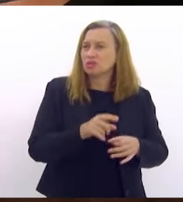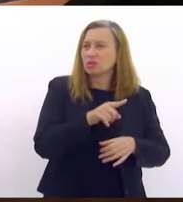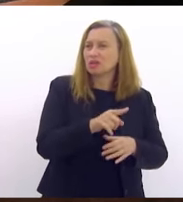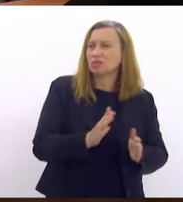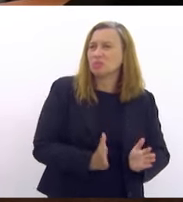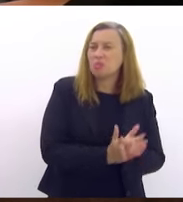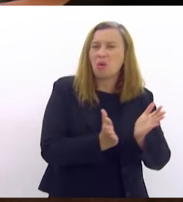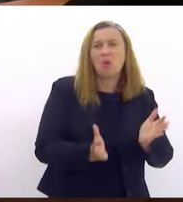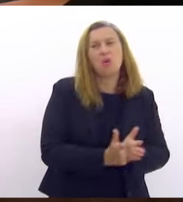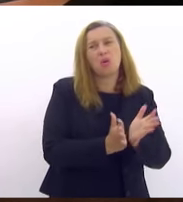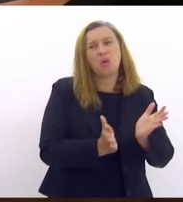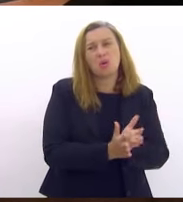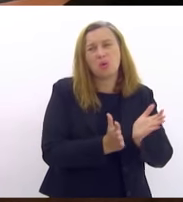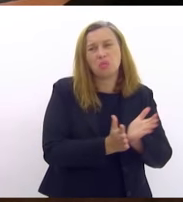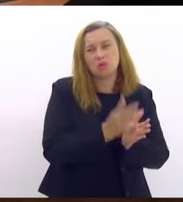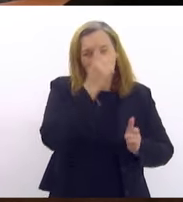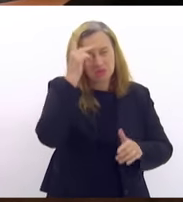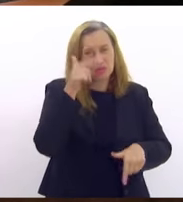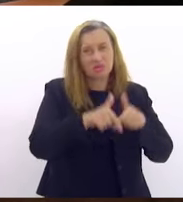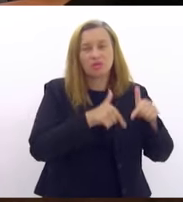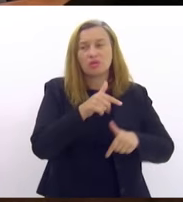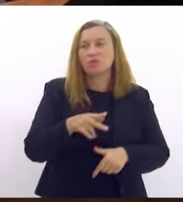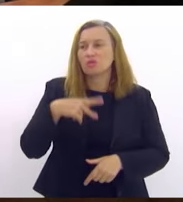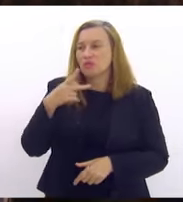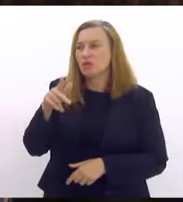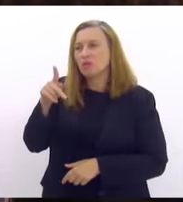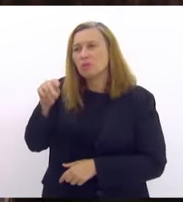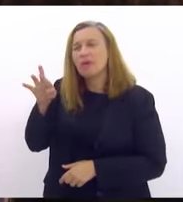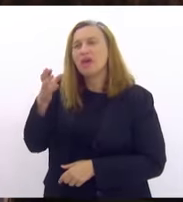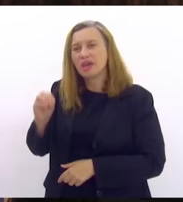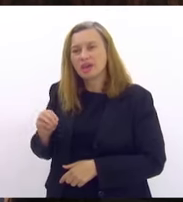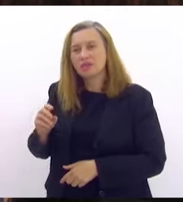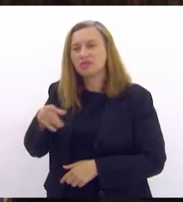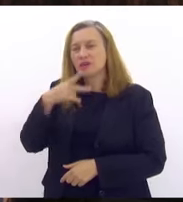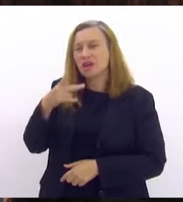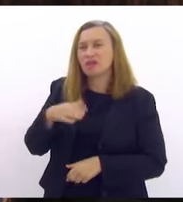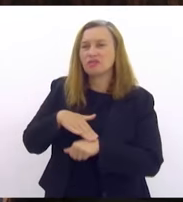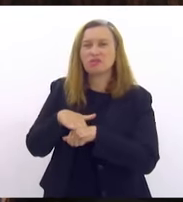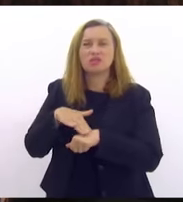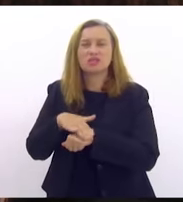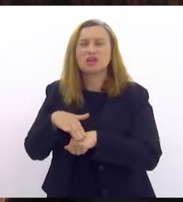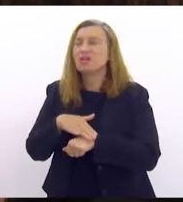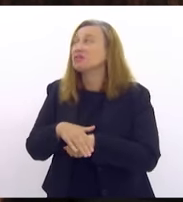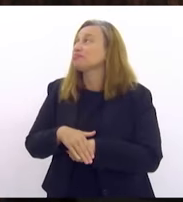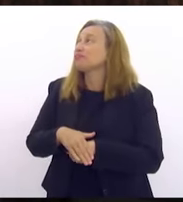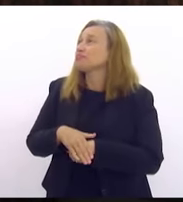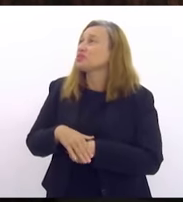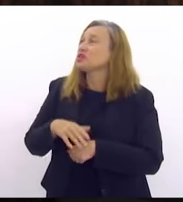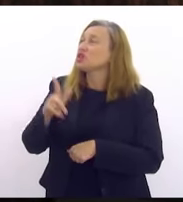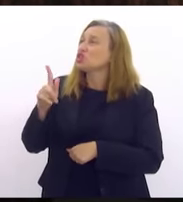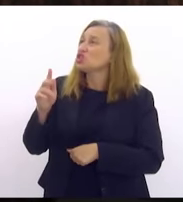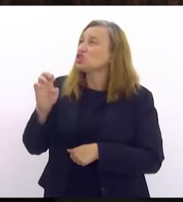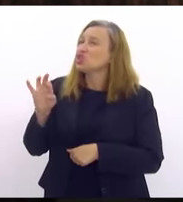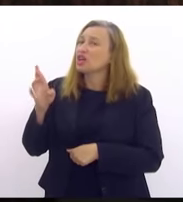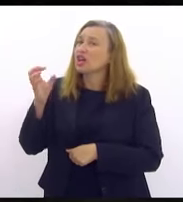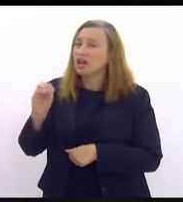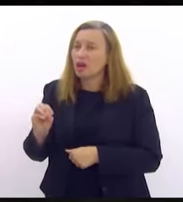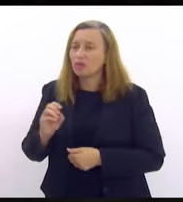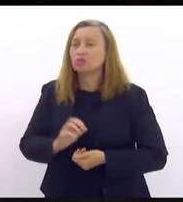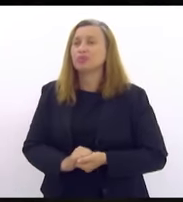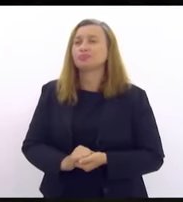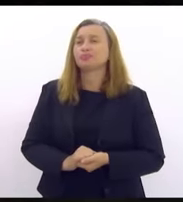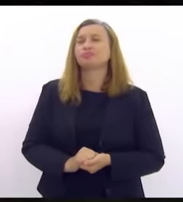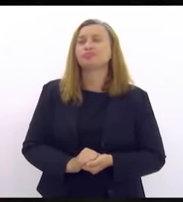pobre como bem aqui falou Pedro na época que eu lembro conversava com com Geraldo Bezerra de